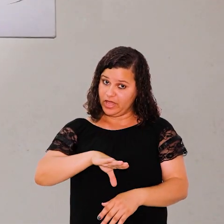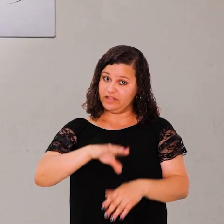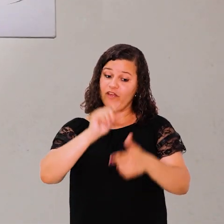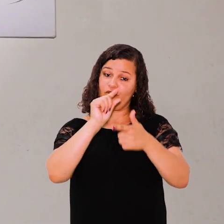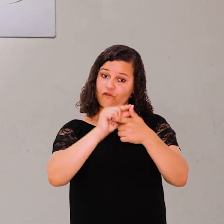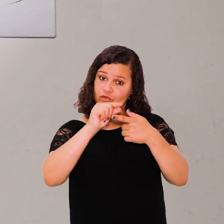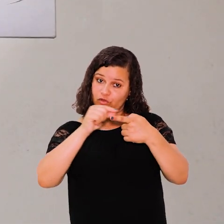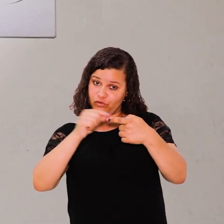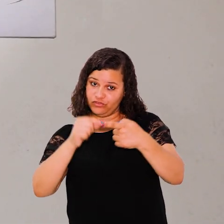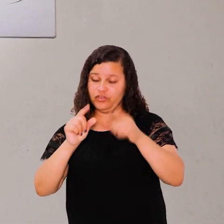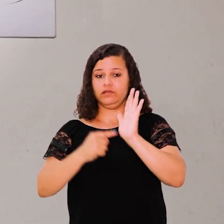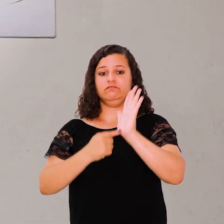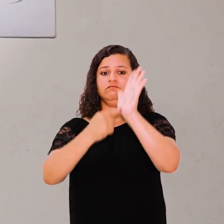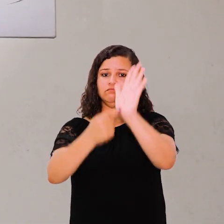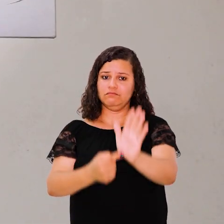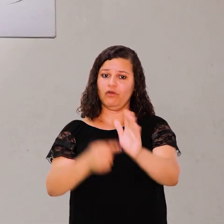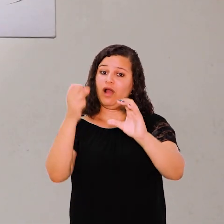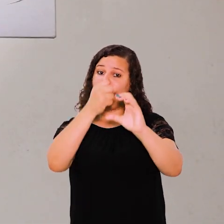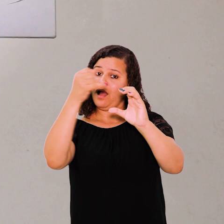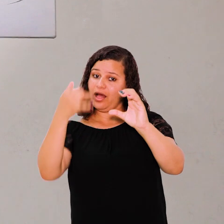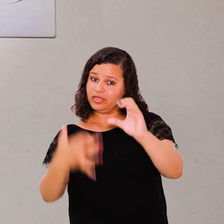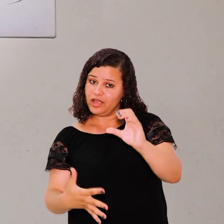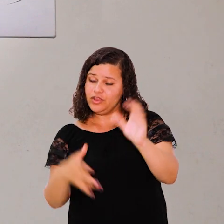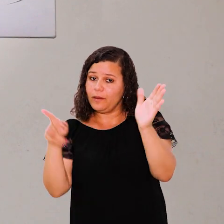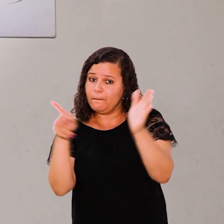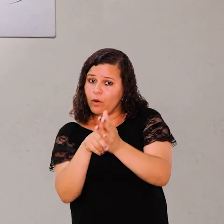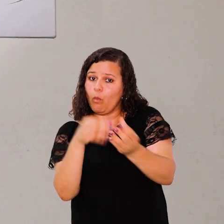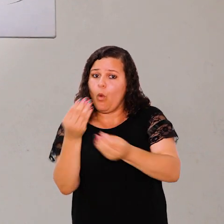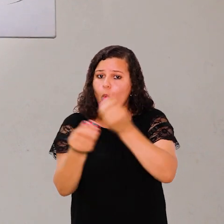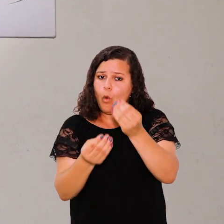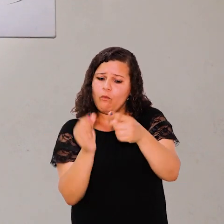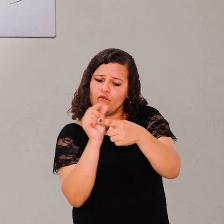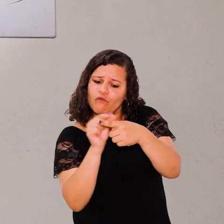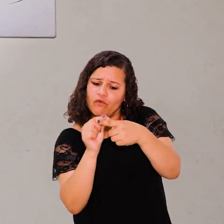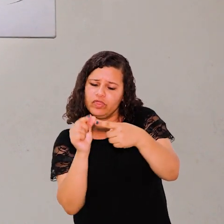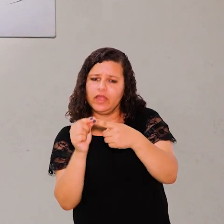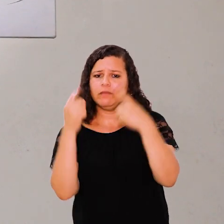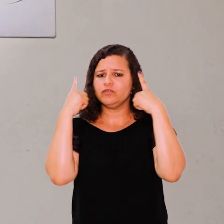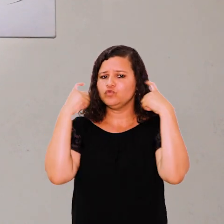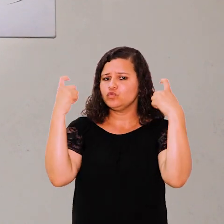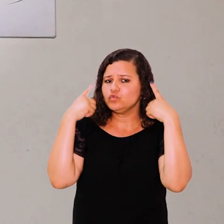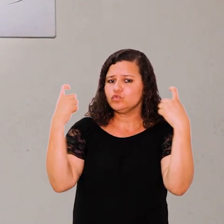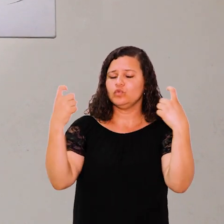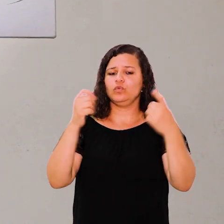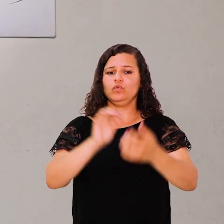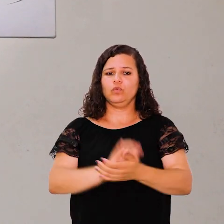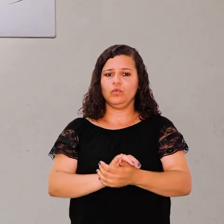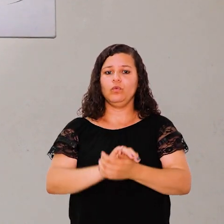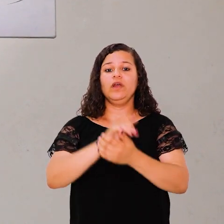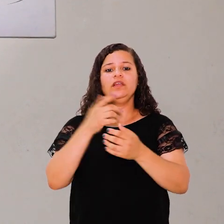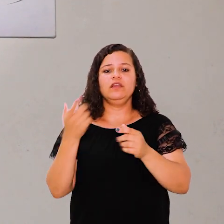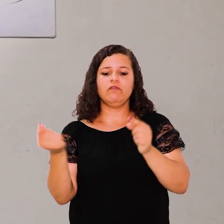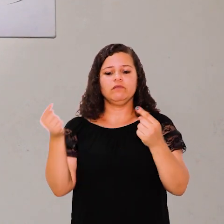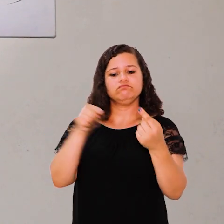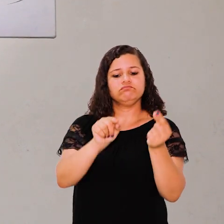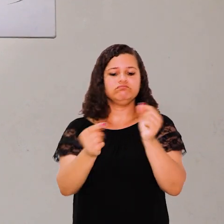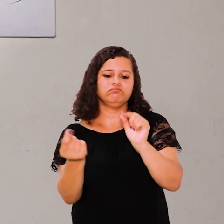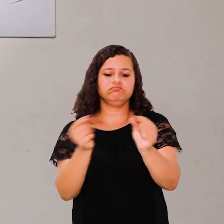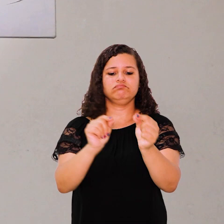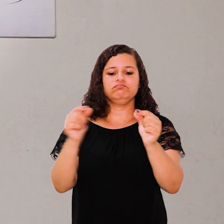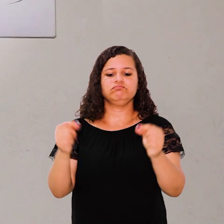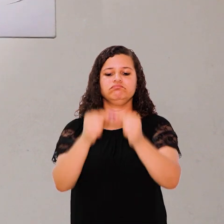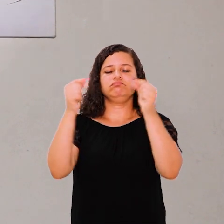a fonologia, ela se caracteriza baseada nos fonemas do som e que vai articular